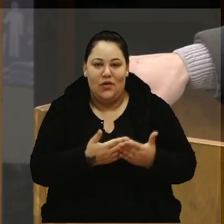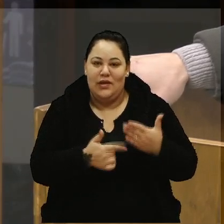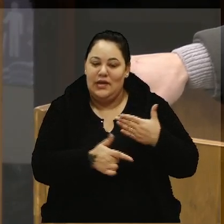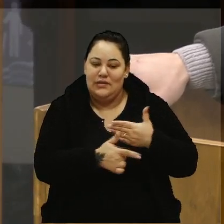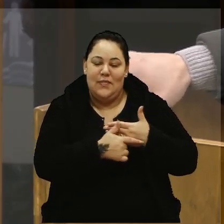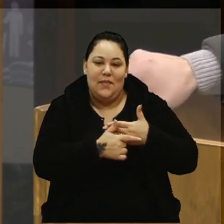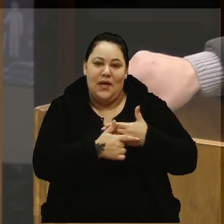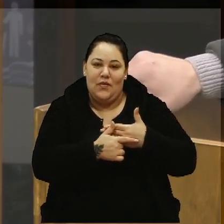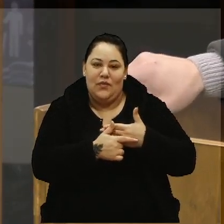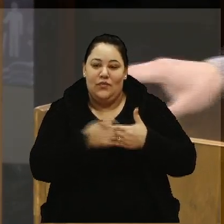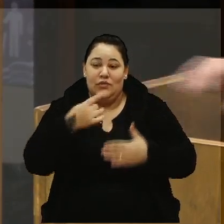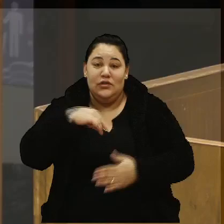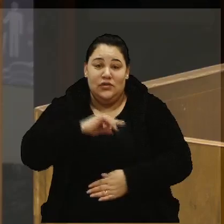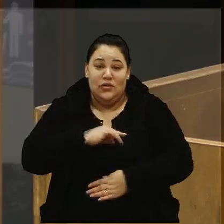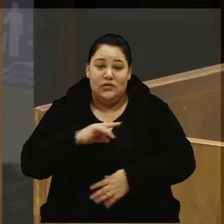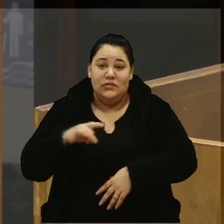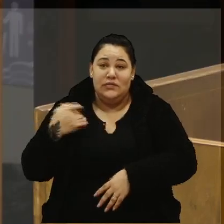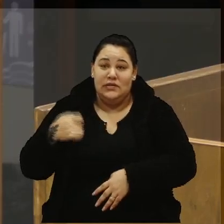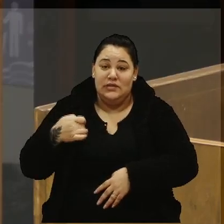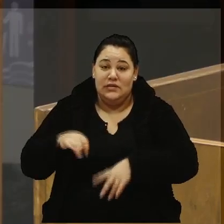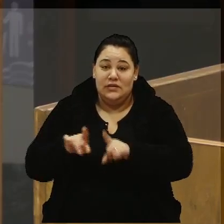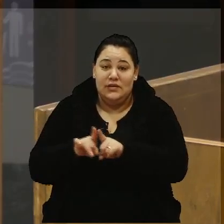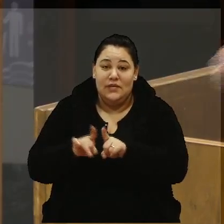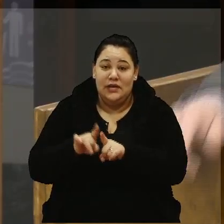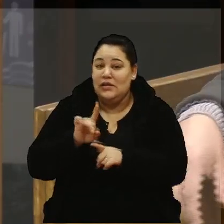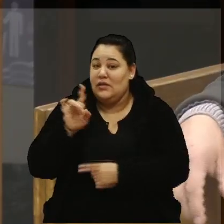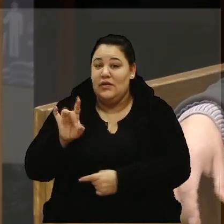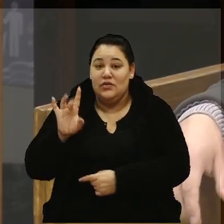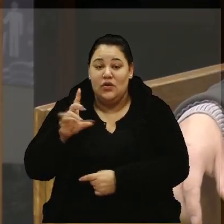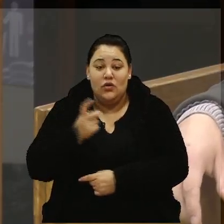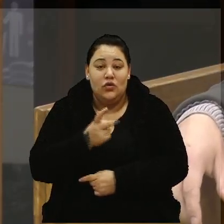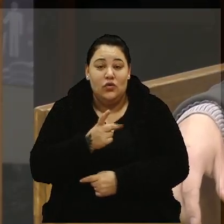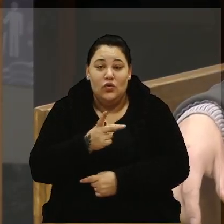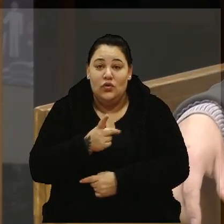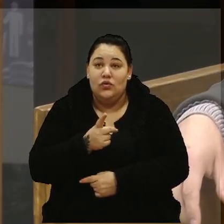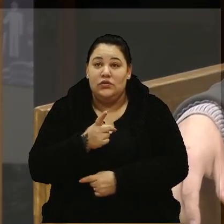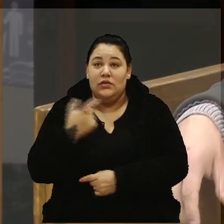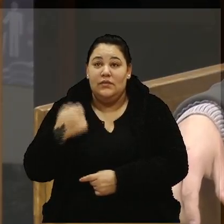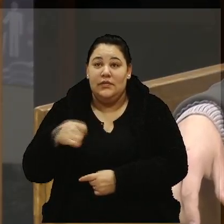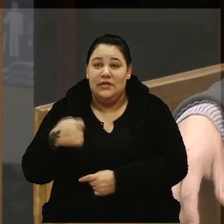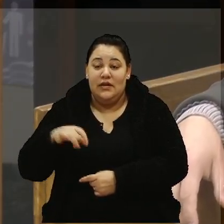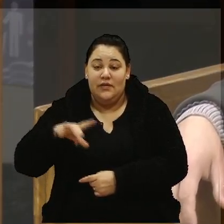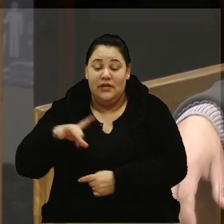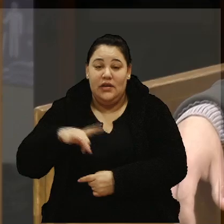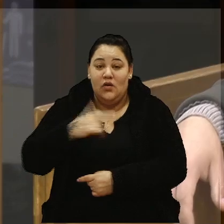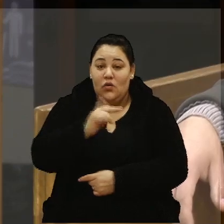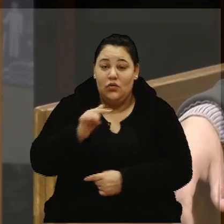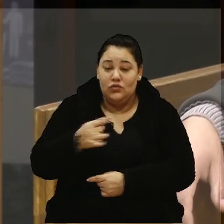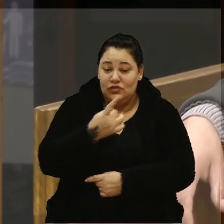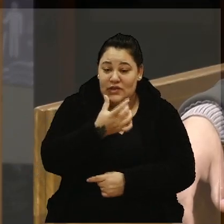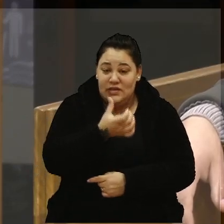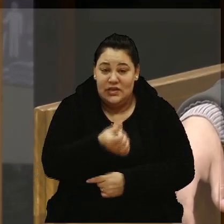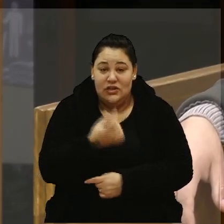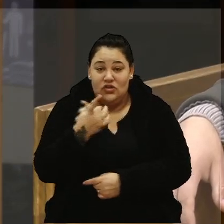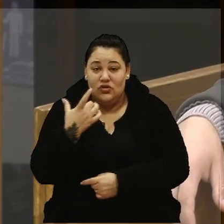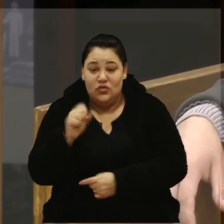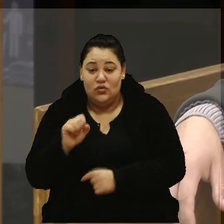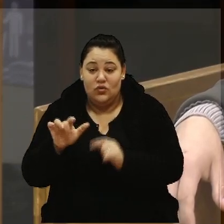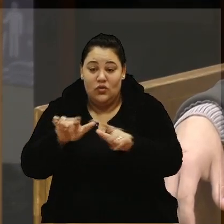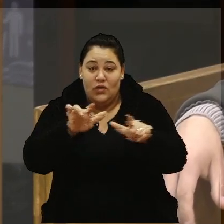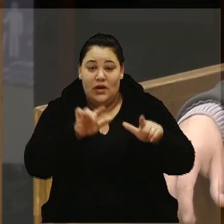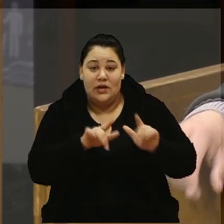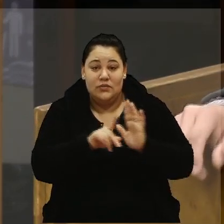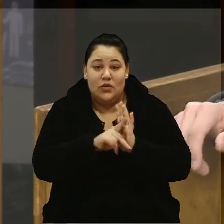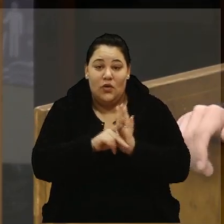E nós precisamos, não é só 12, 13, nós precisaria ter hoje uns 16, 18 conselheiros tutelares em Caxias.